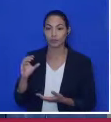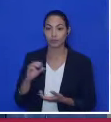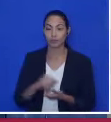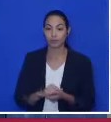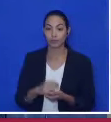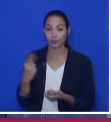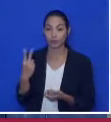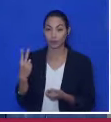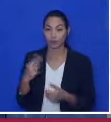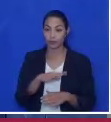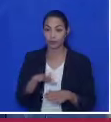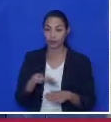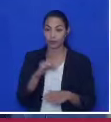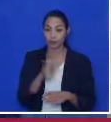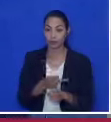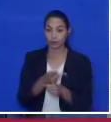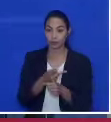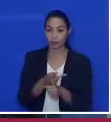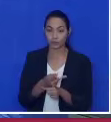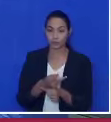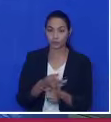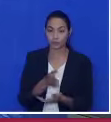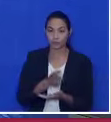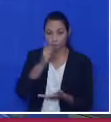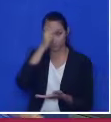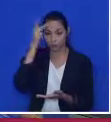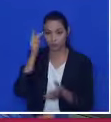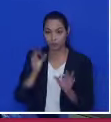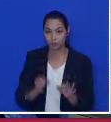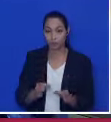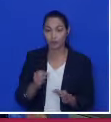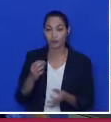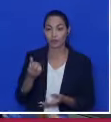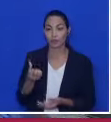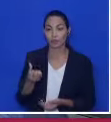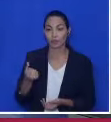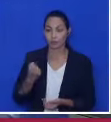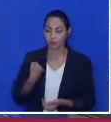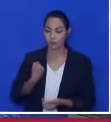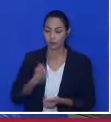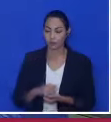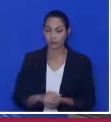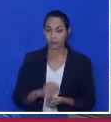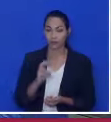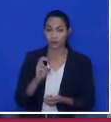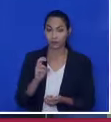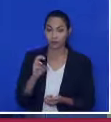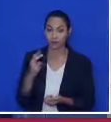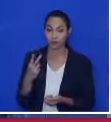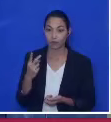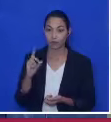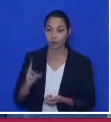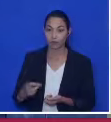R$ 1.813.980,88. Já no segundo sorteio, o valor que será dividido entre os acertadores dos seis números de